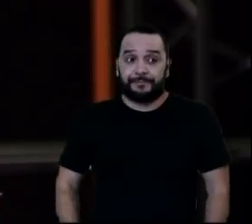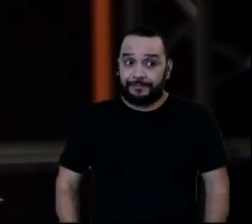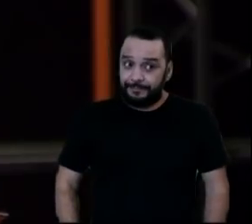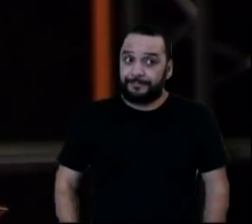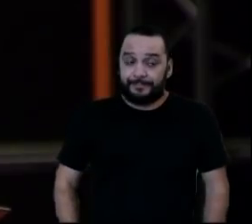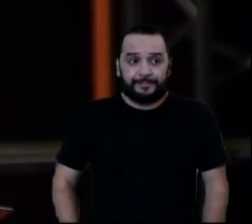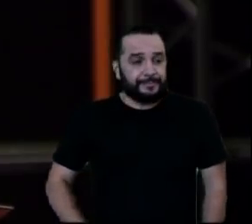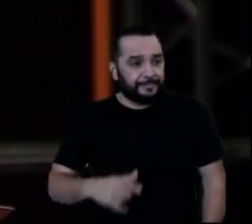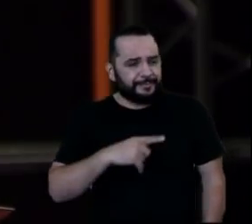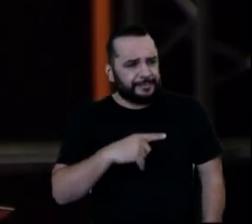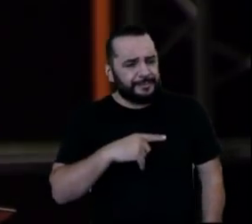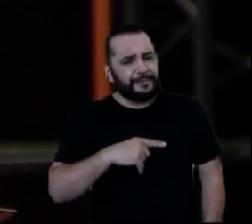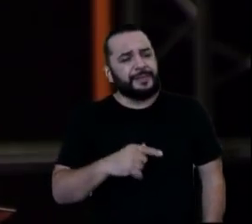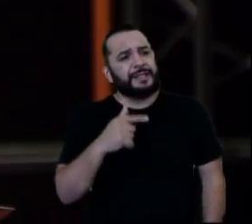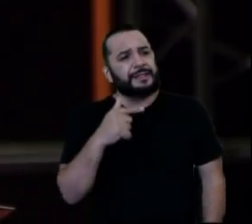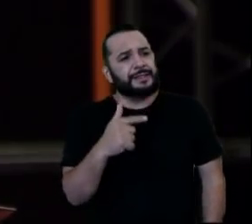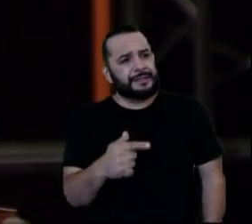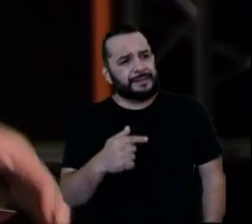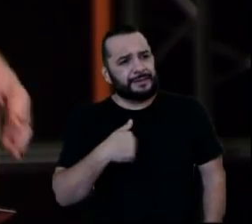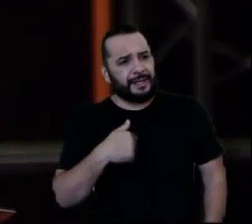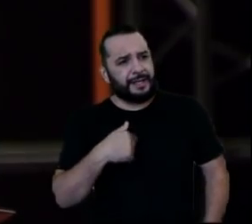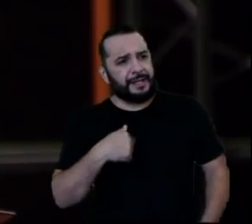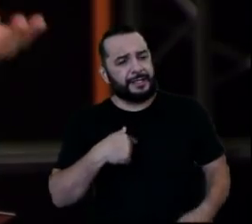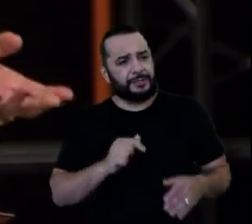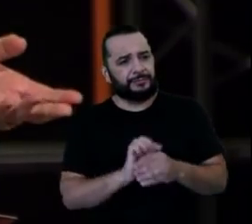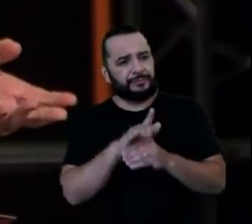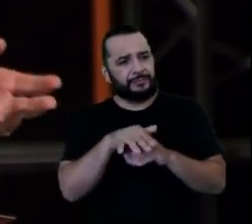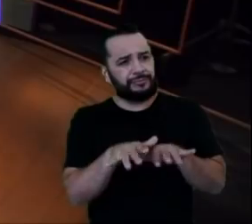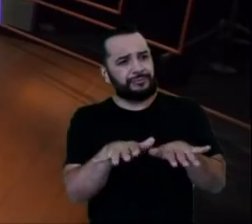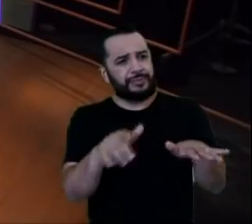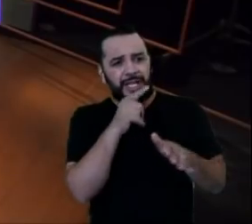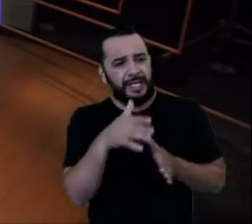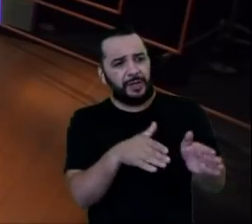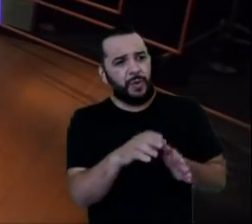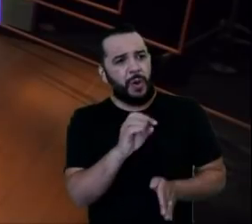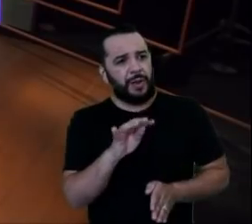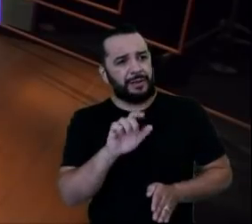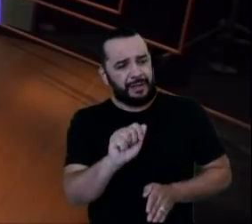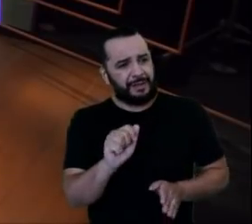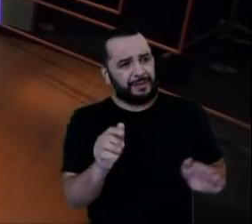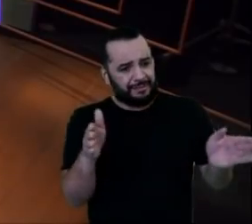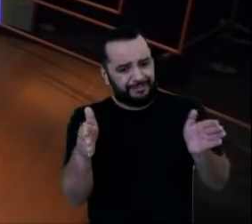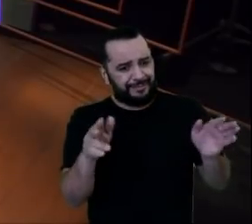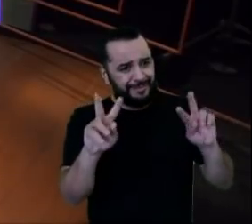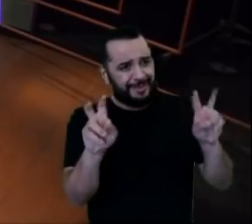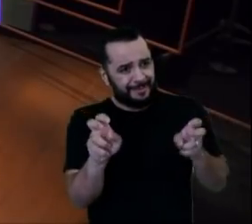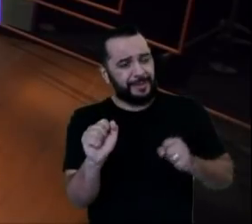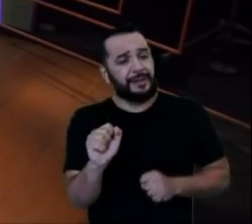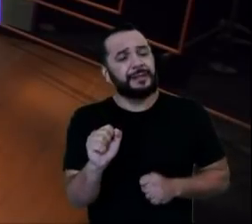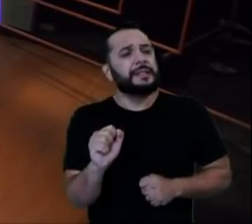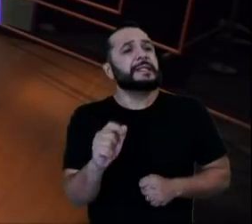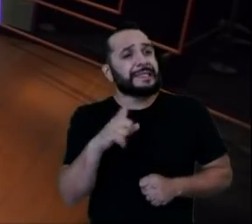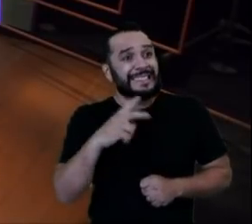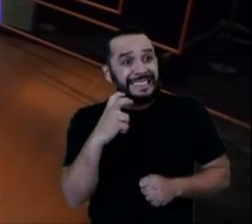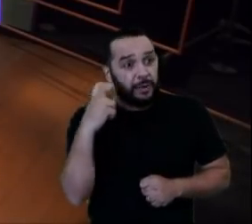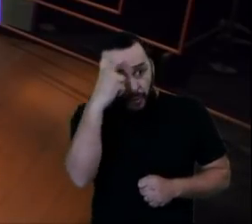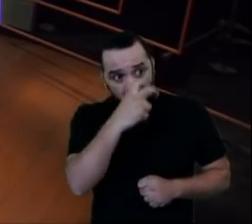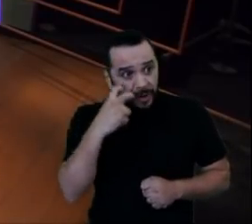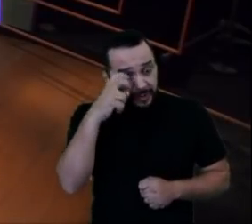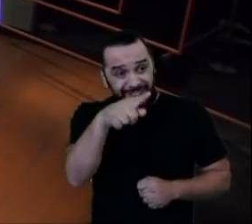ator maravilhoso que você é, pelo amigo maravilhoso que você é, pelo irmão que eu ganhei graças a essa arte teatral que nós